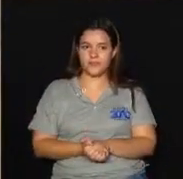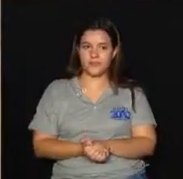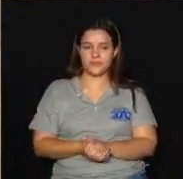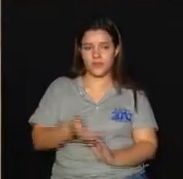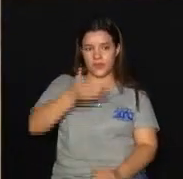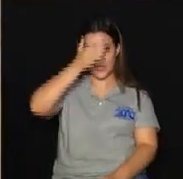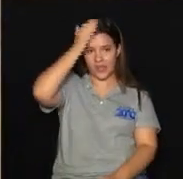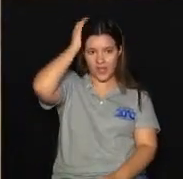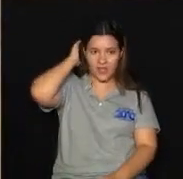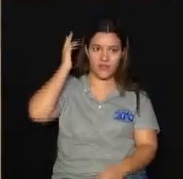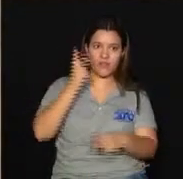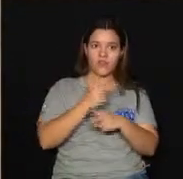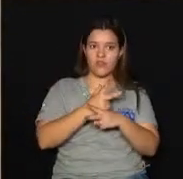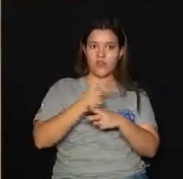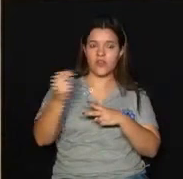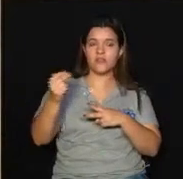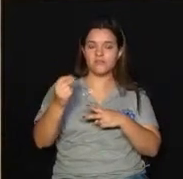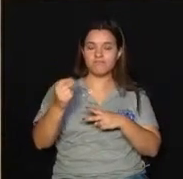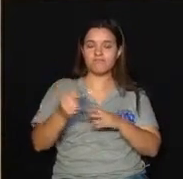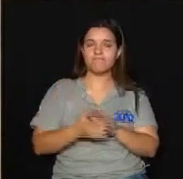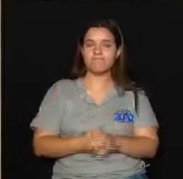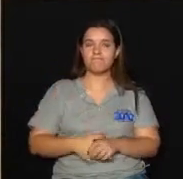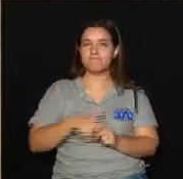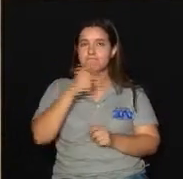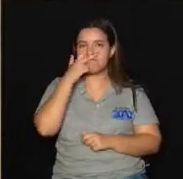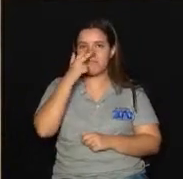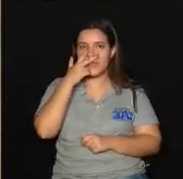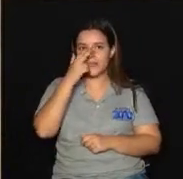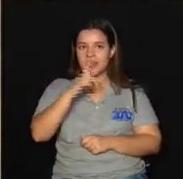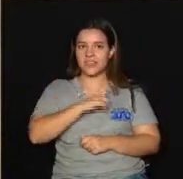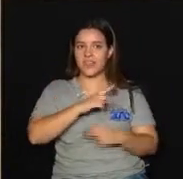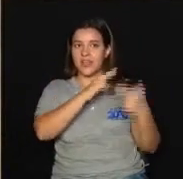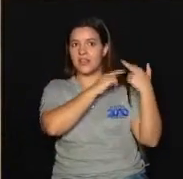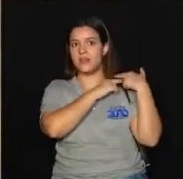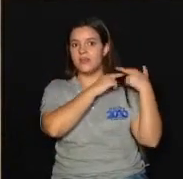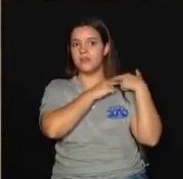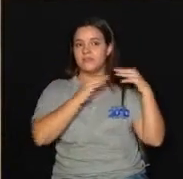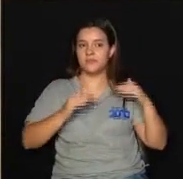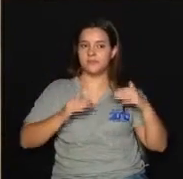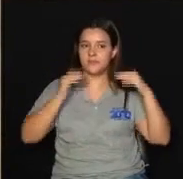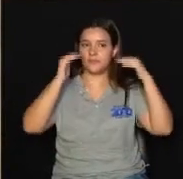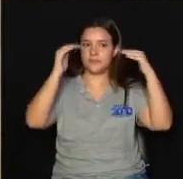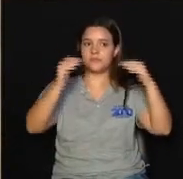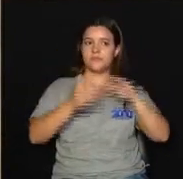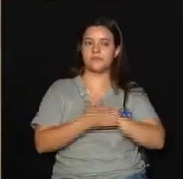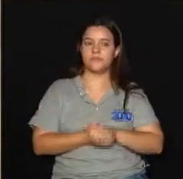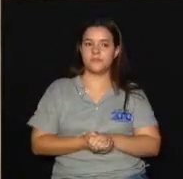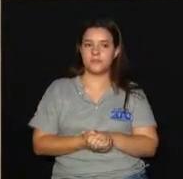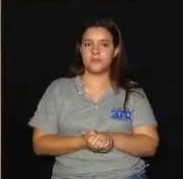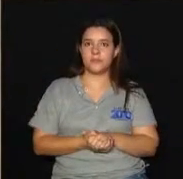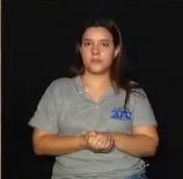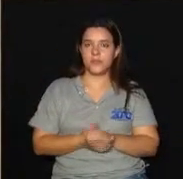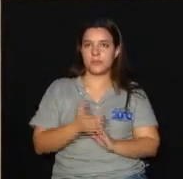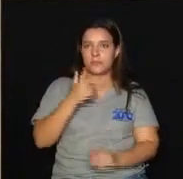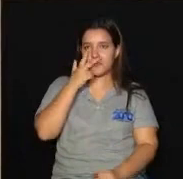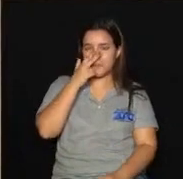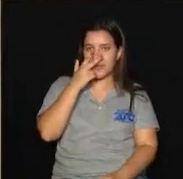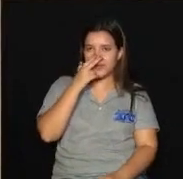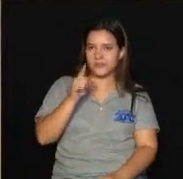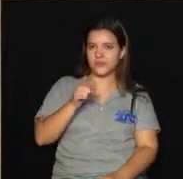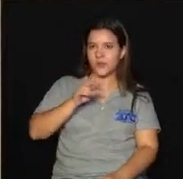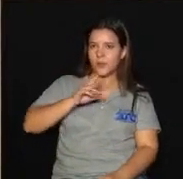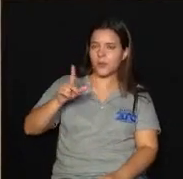que venceu, ele tem essa responsabilidade a mais, não é uma rejeição, porque ele